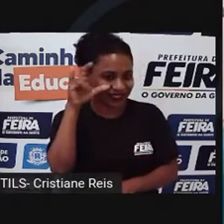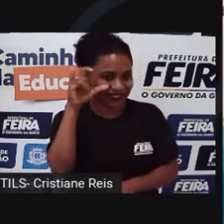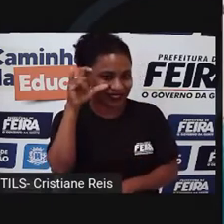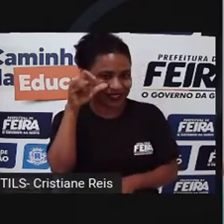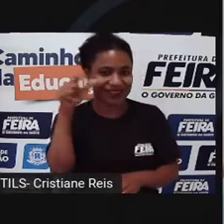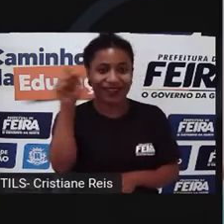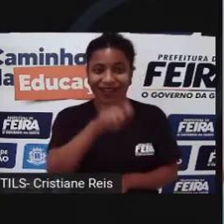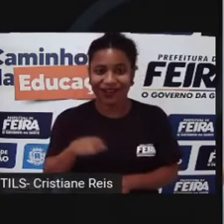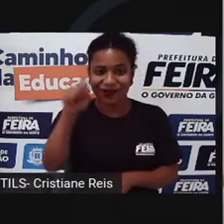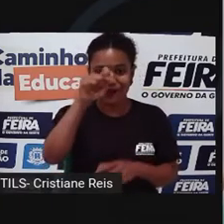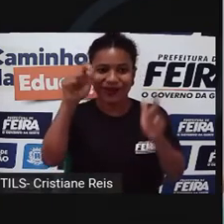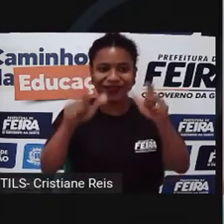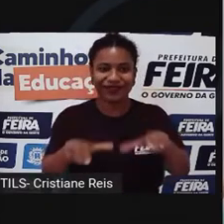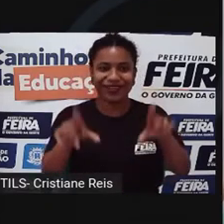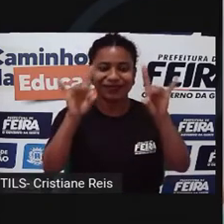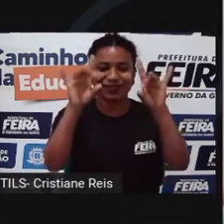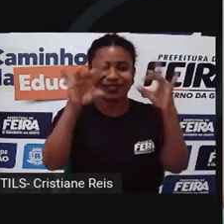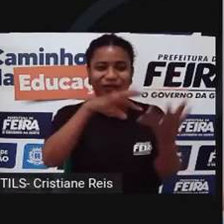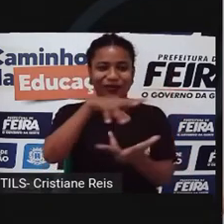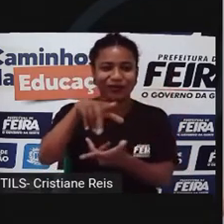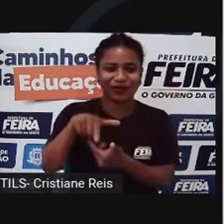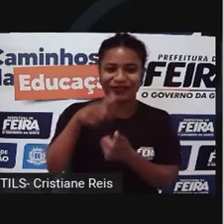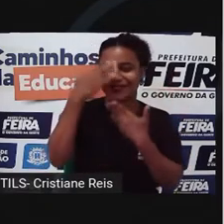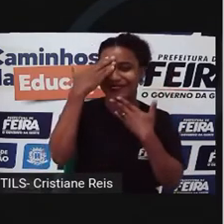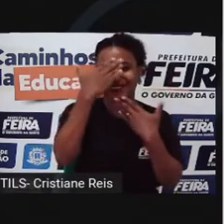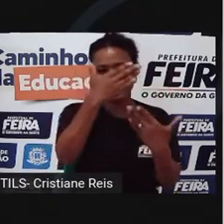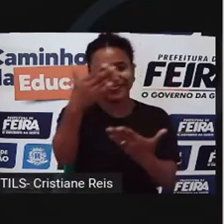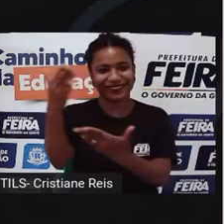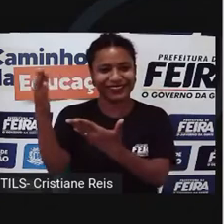@oslugaresmaisincriveisdomundo. Obrigado por assistir até aqui e até o próximo vídeo.